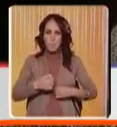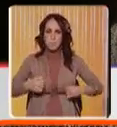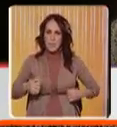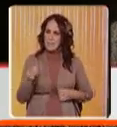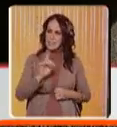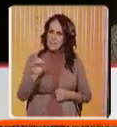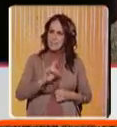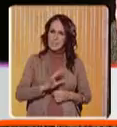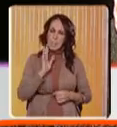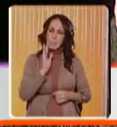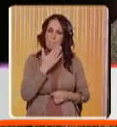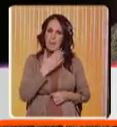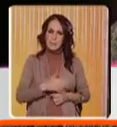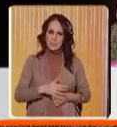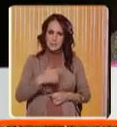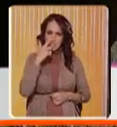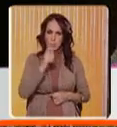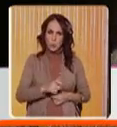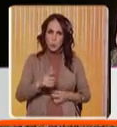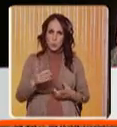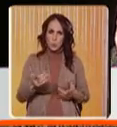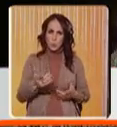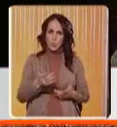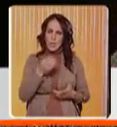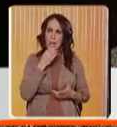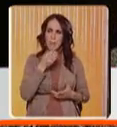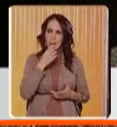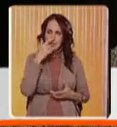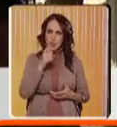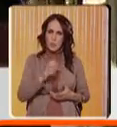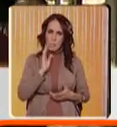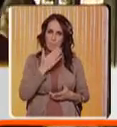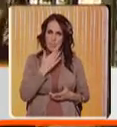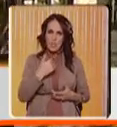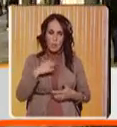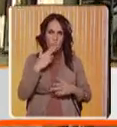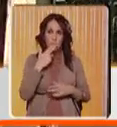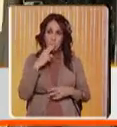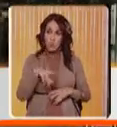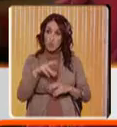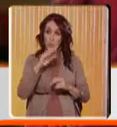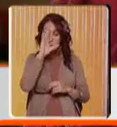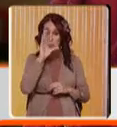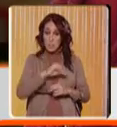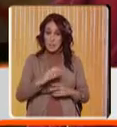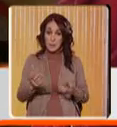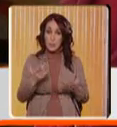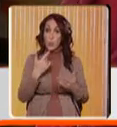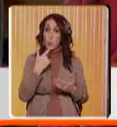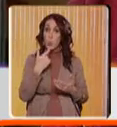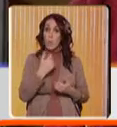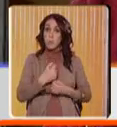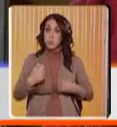Não. Depende do que a pessoa, da alimentação da pessoa. Nunca fumei. Não sei. Muito.